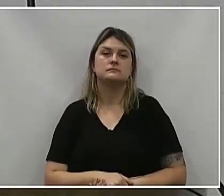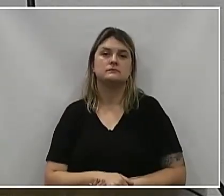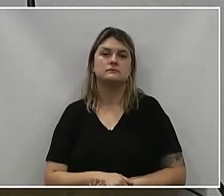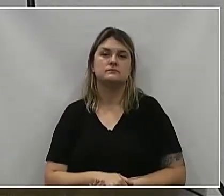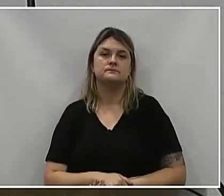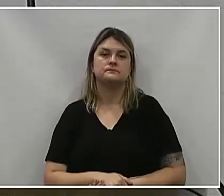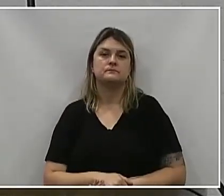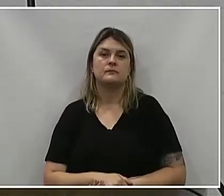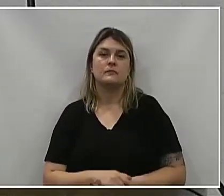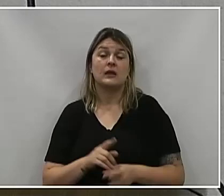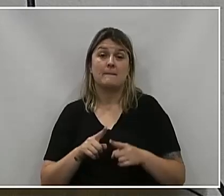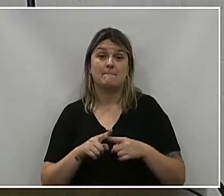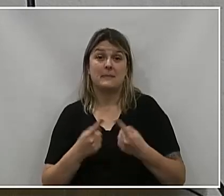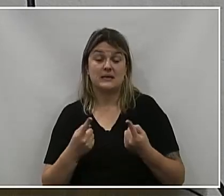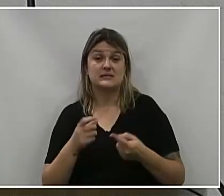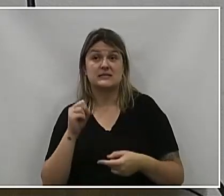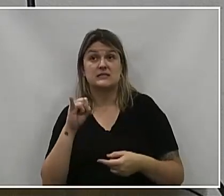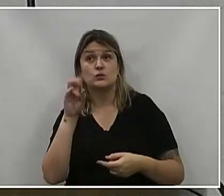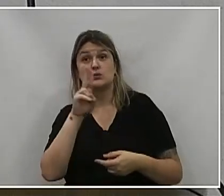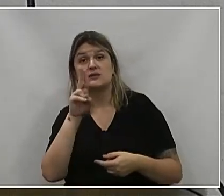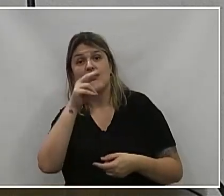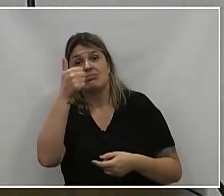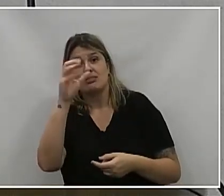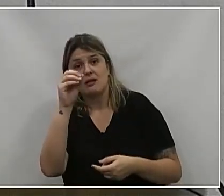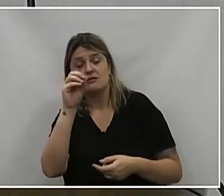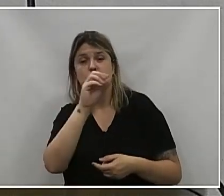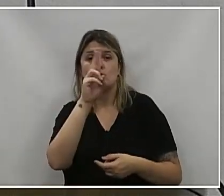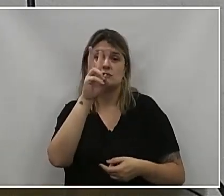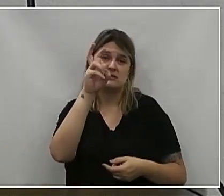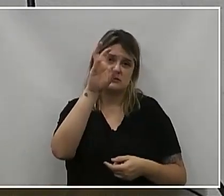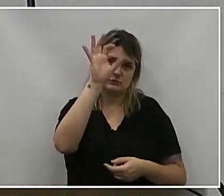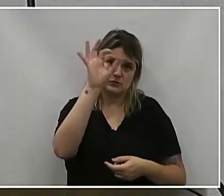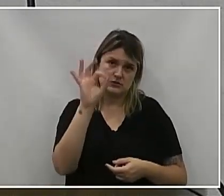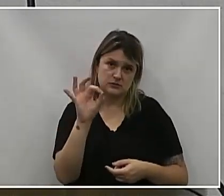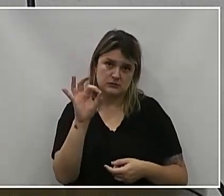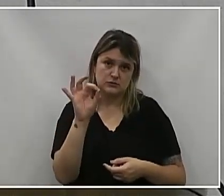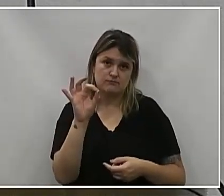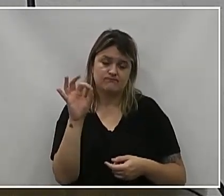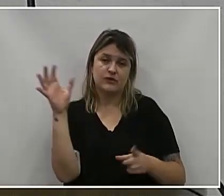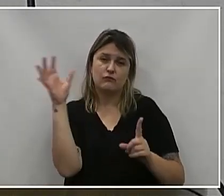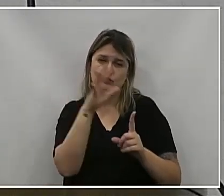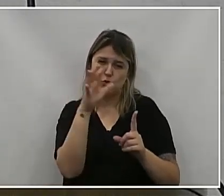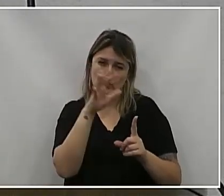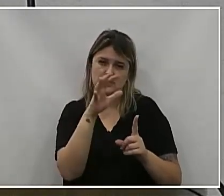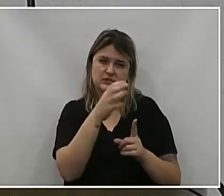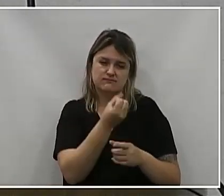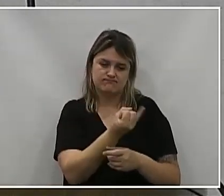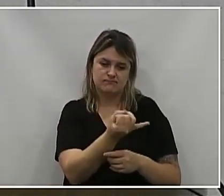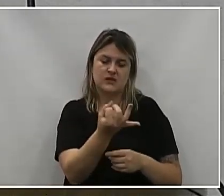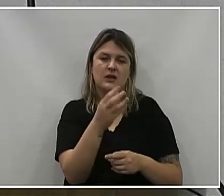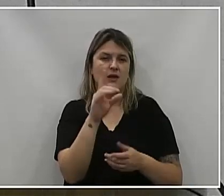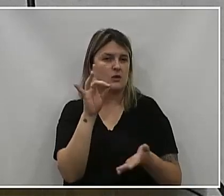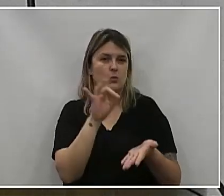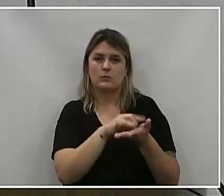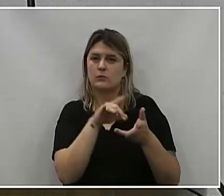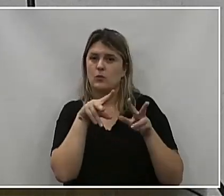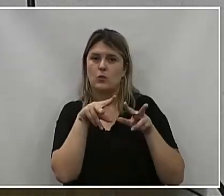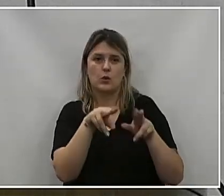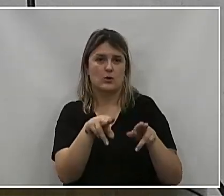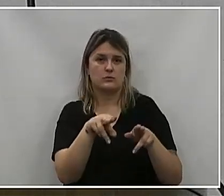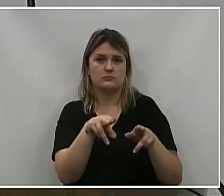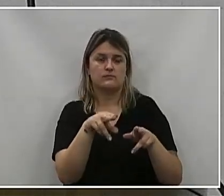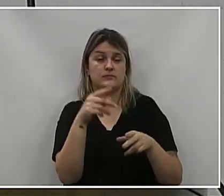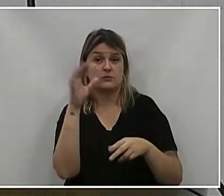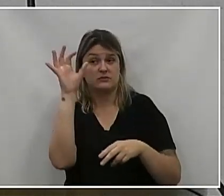conservadora, mas independente se eu usar 10, usar 5, o efeito nos números serão os mesmos, né? Mas a gente foi numa